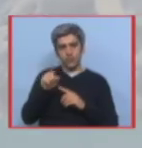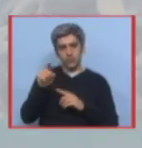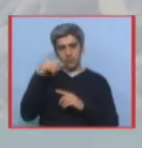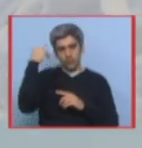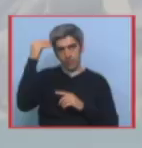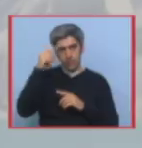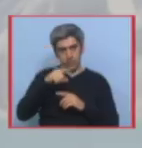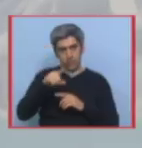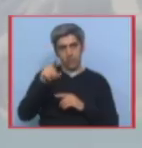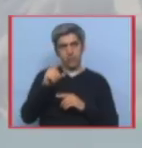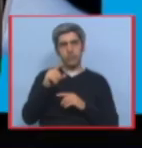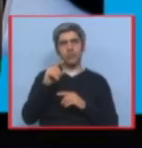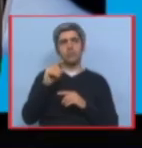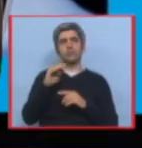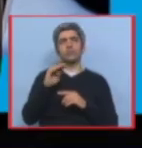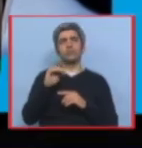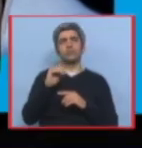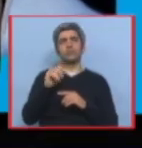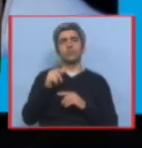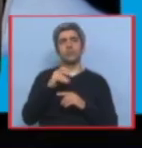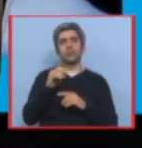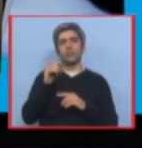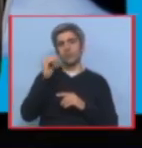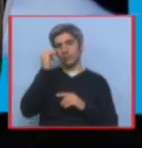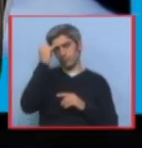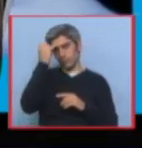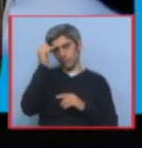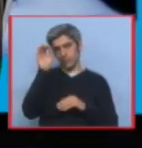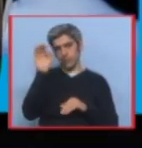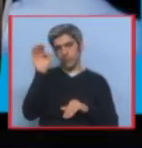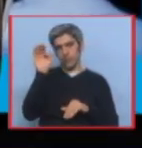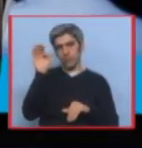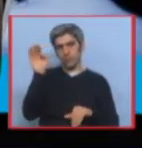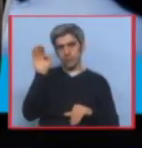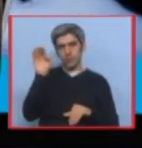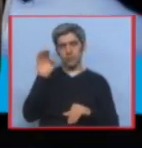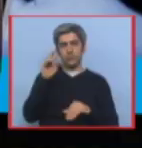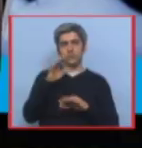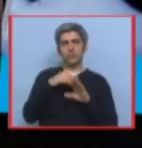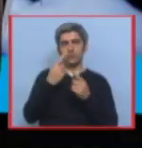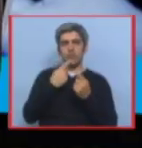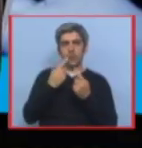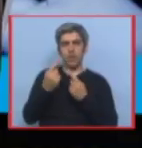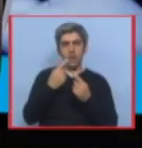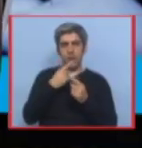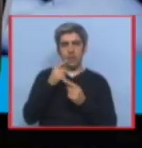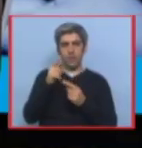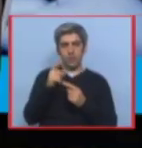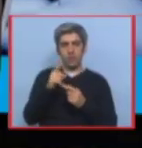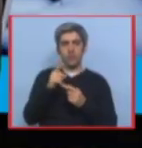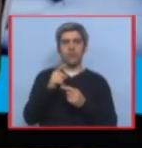falando com o sultão do Egito, Malek el-Kamel, e fez com ele um diálogo de tal